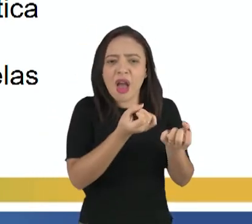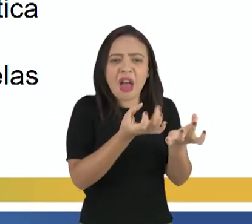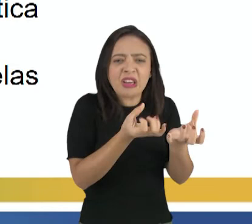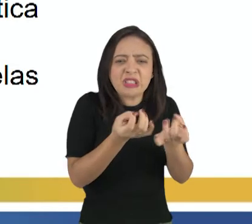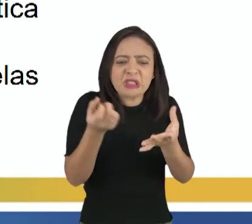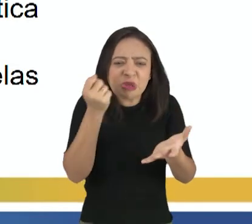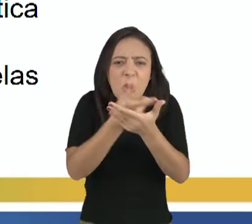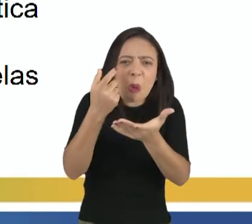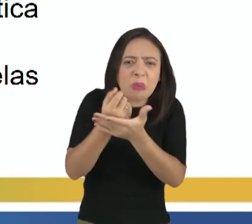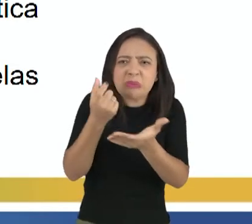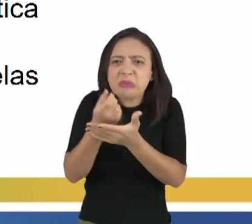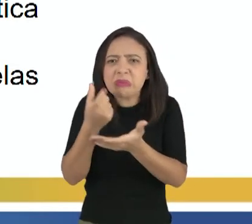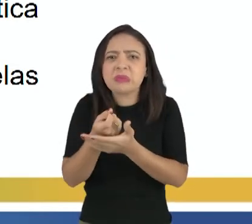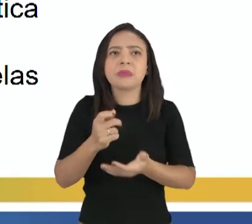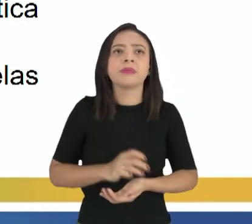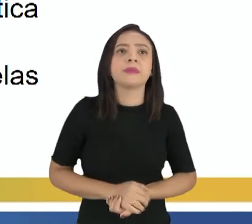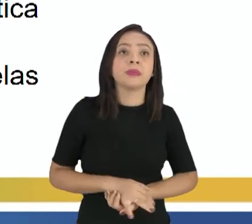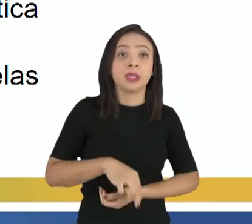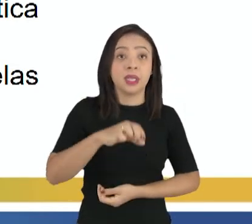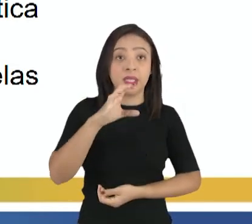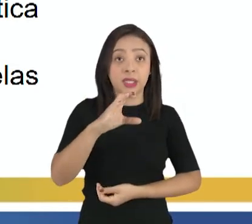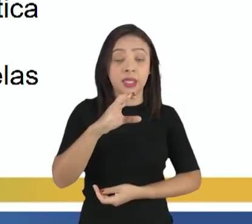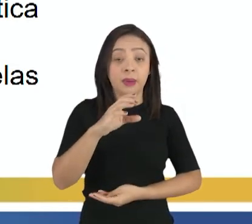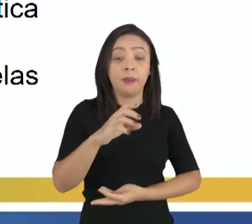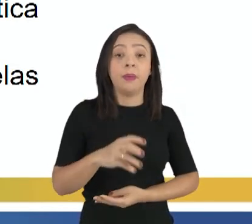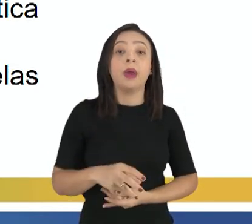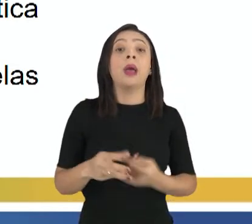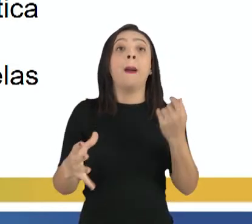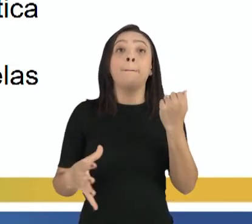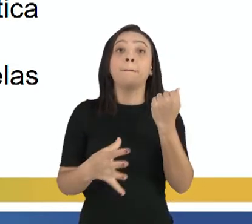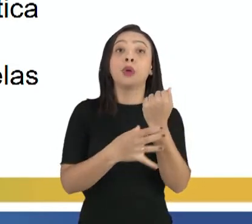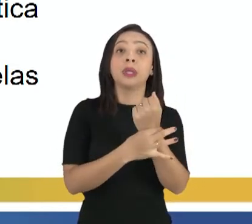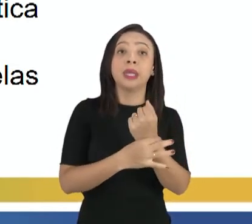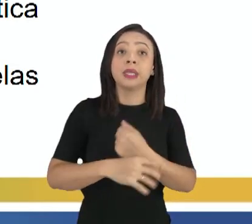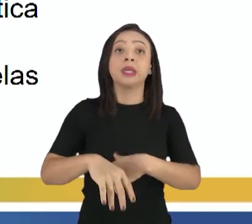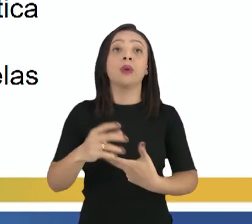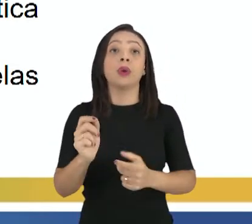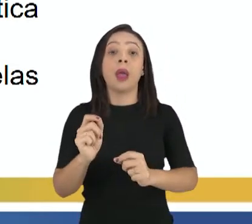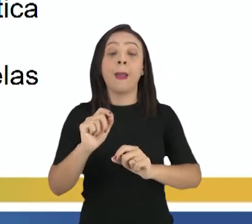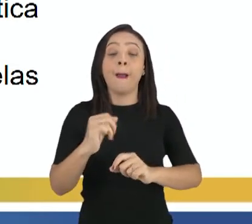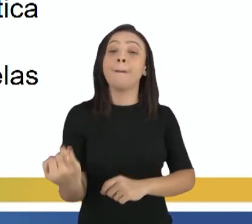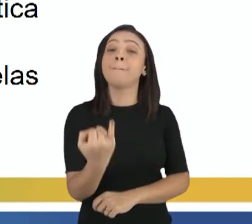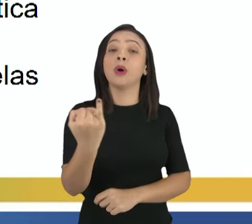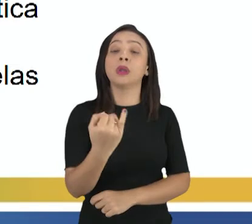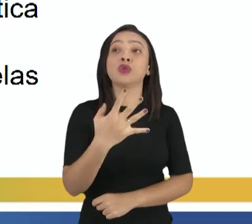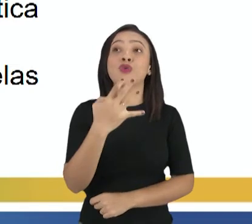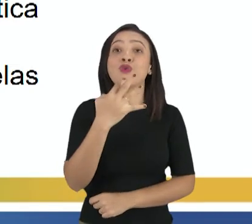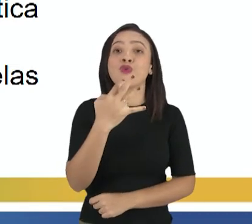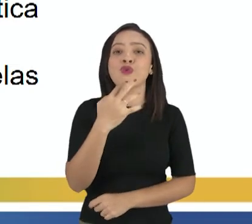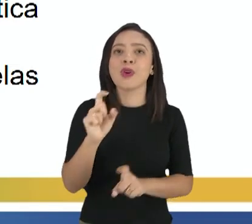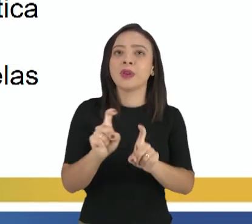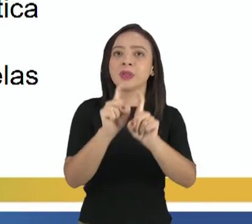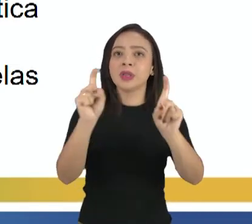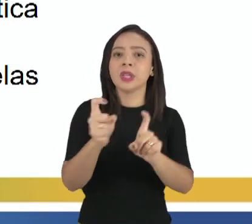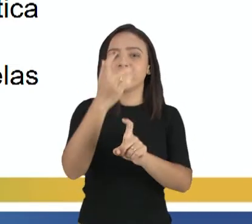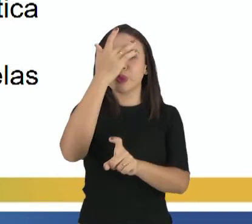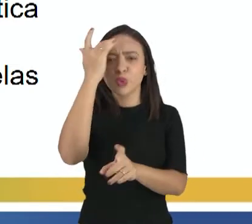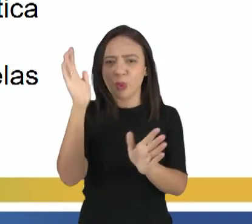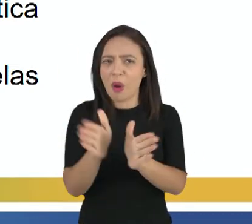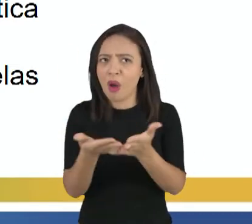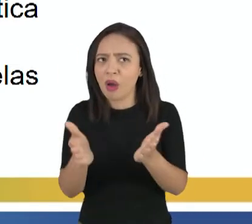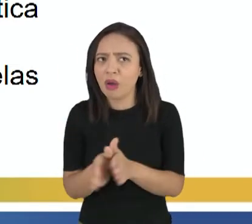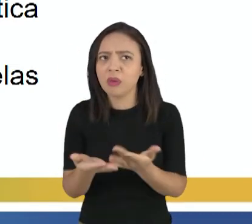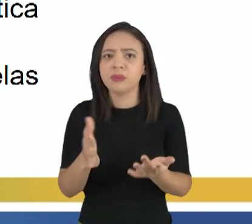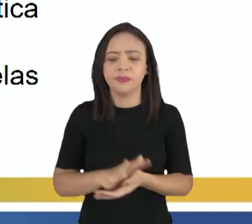C. Defender a importância do conhecimento de informática para a população de baixo poder